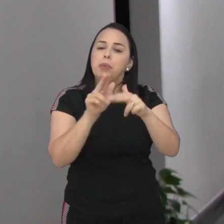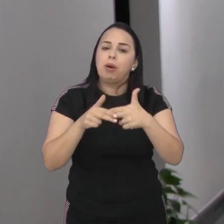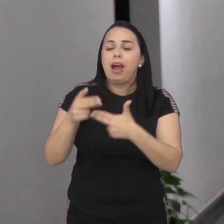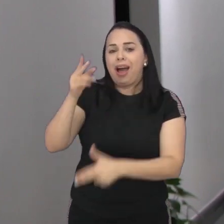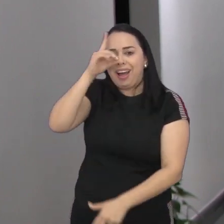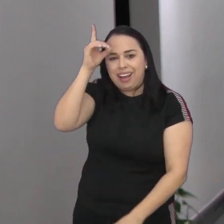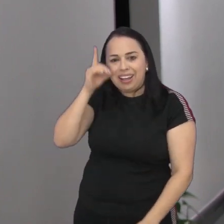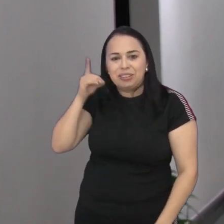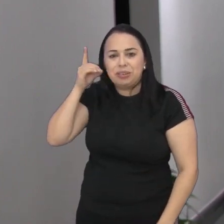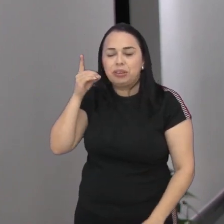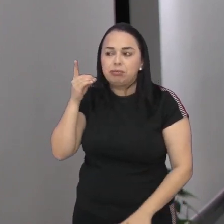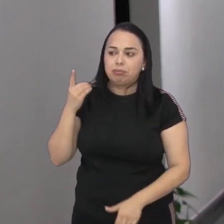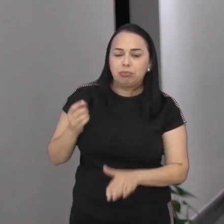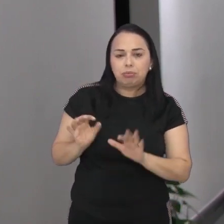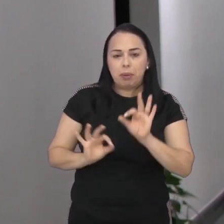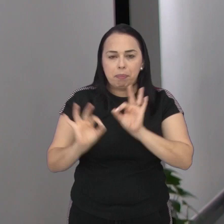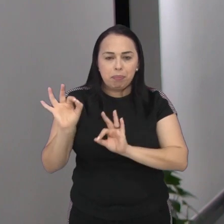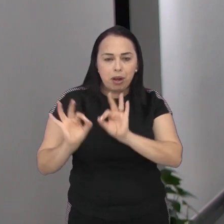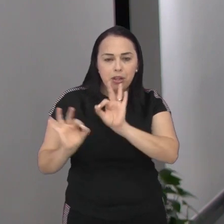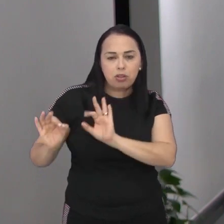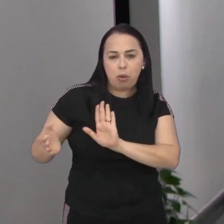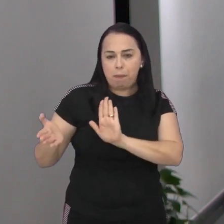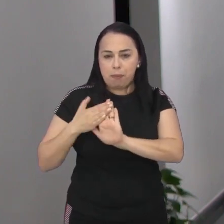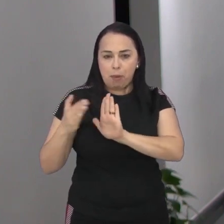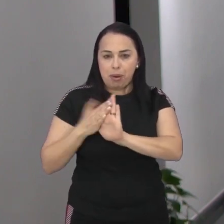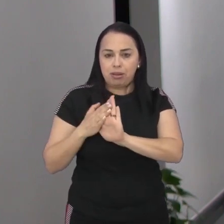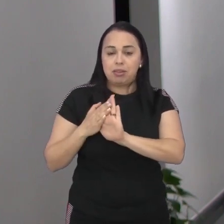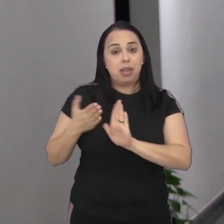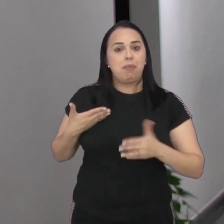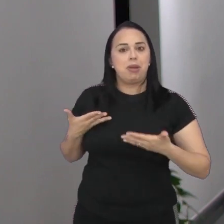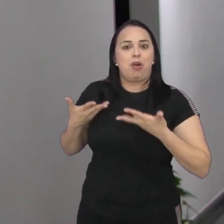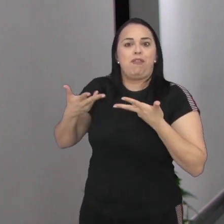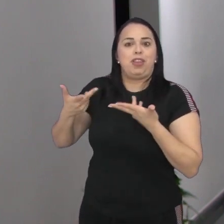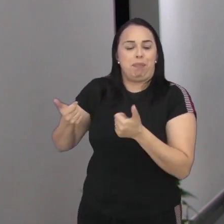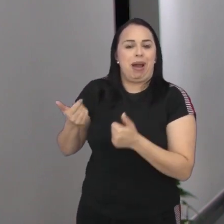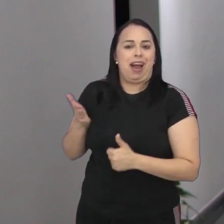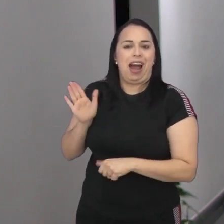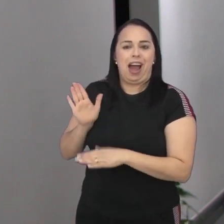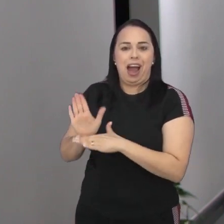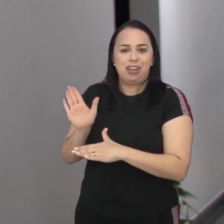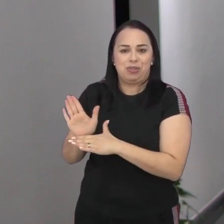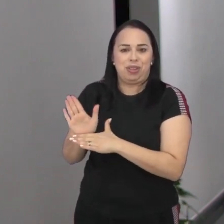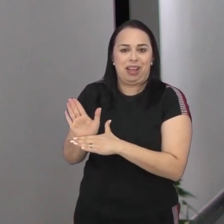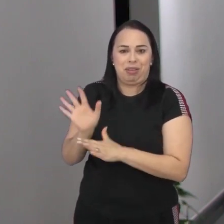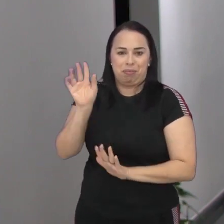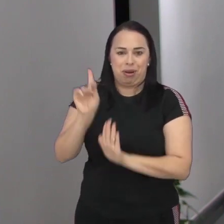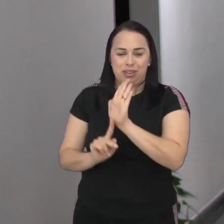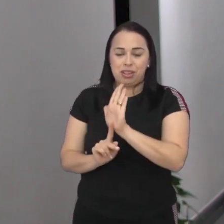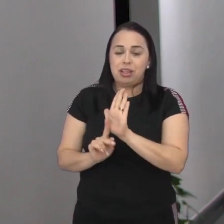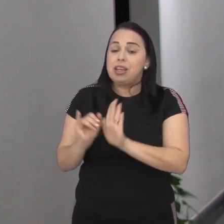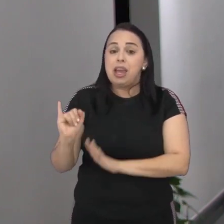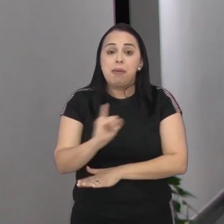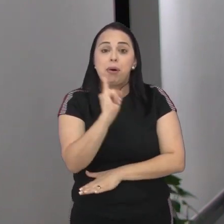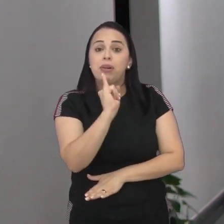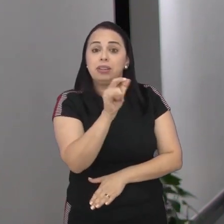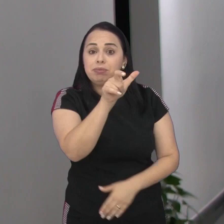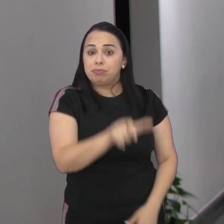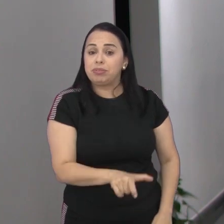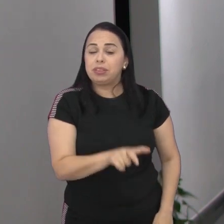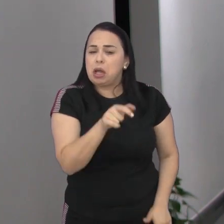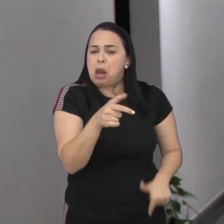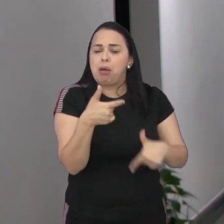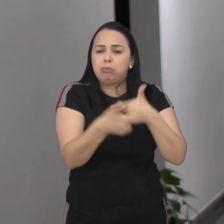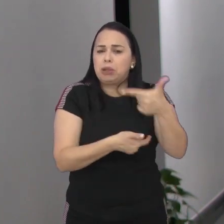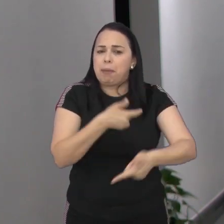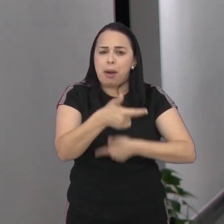Dulce fez essa propositura e me convidou para entrar com ela, essa honraria. E é muito importante porque o maestro tem